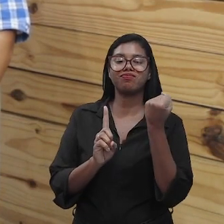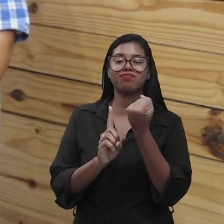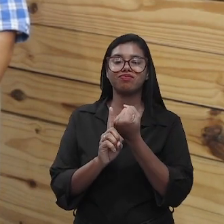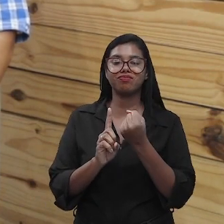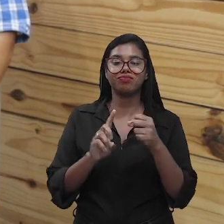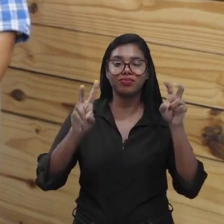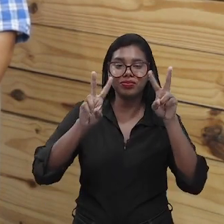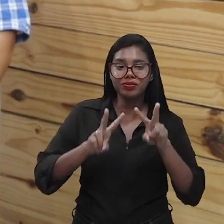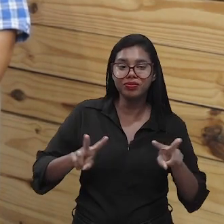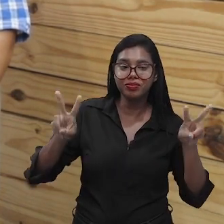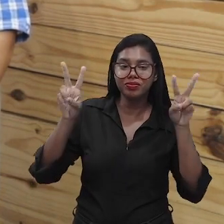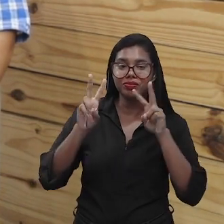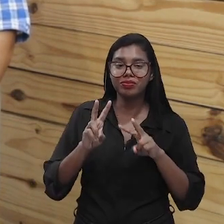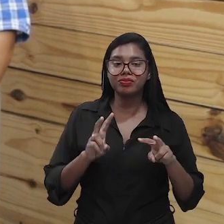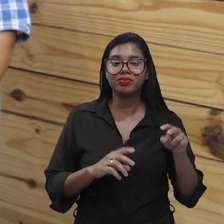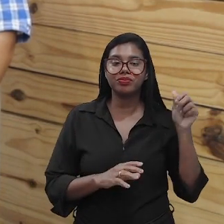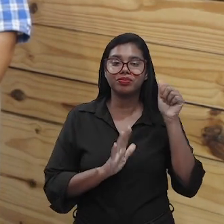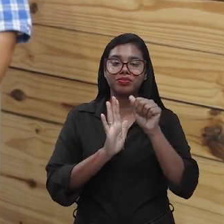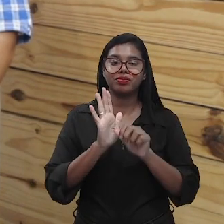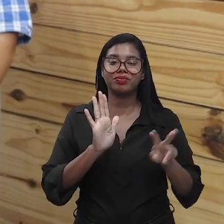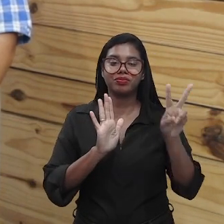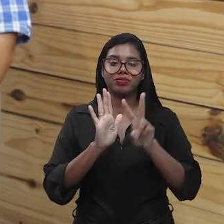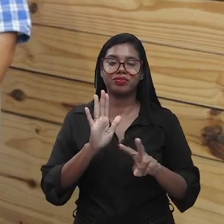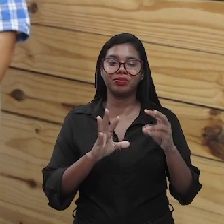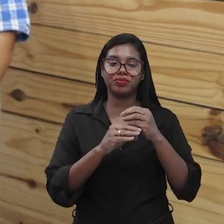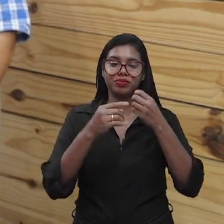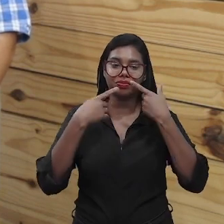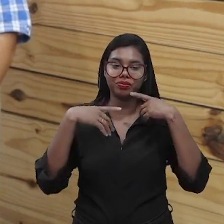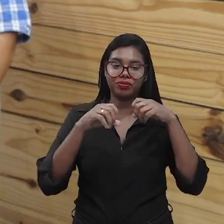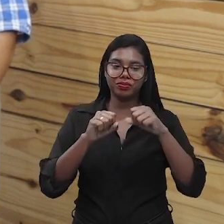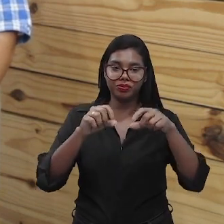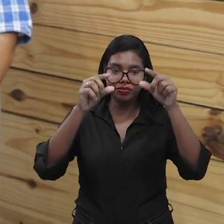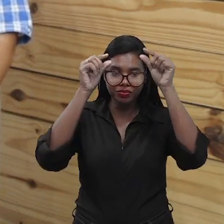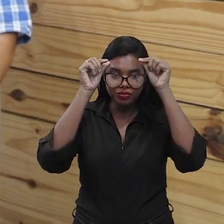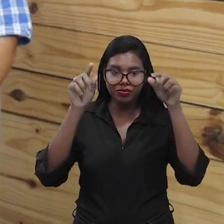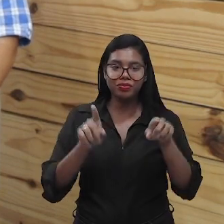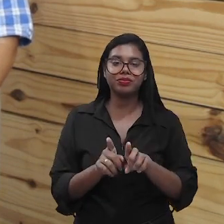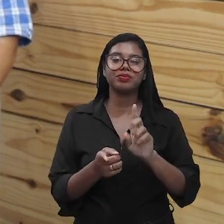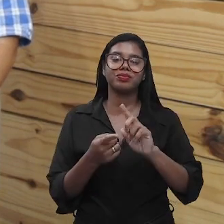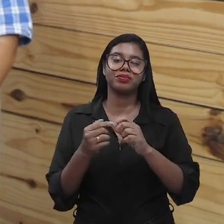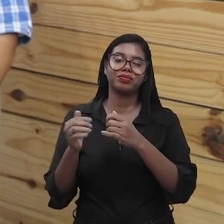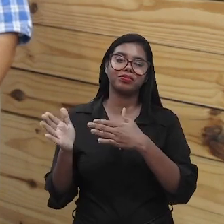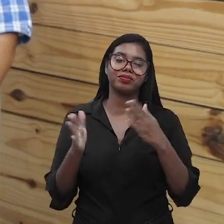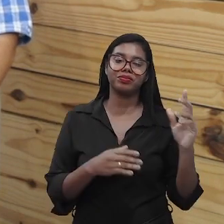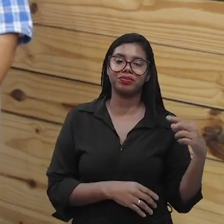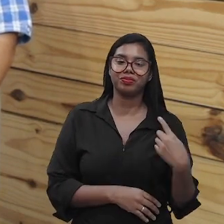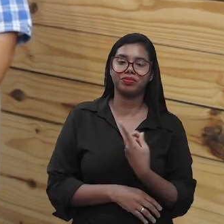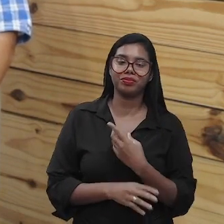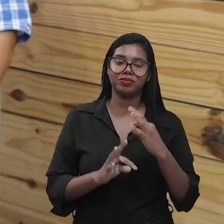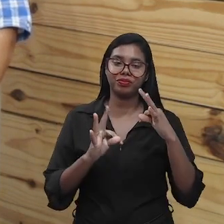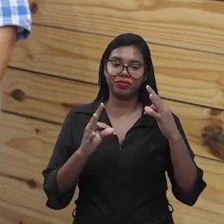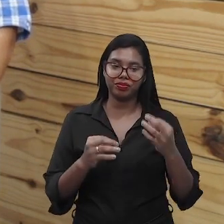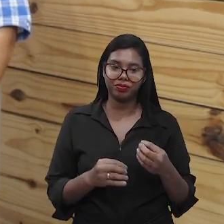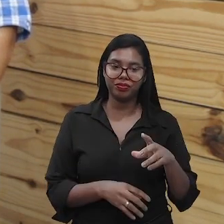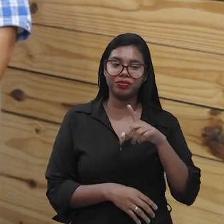ele tem uma linguagem que já de alguma forma perpassa a nossa formação. Né? Todos nós temos uma formação audiovisual, temos referências.